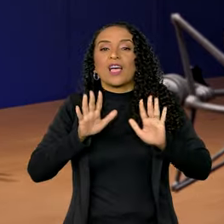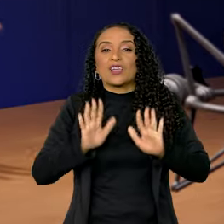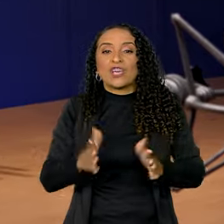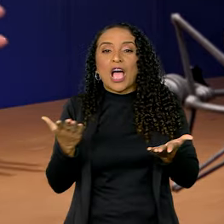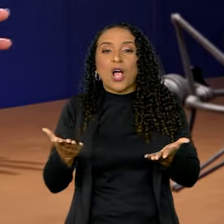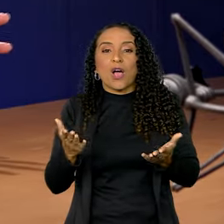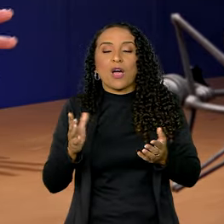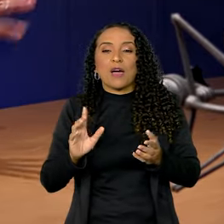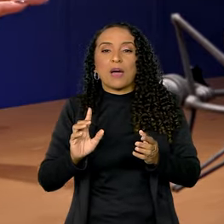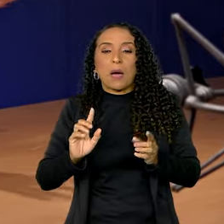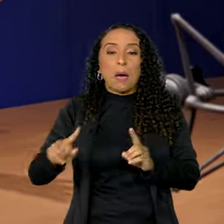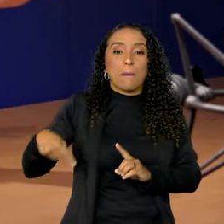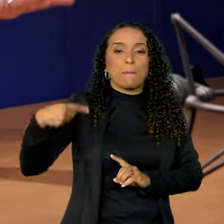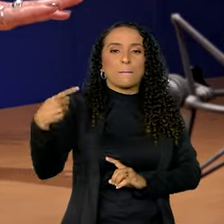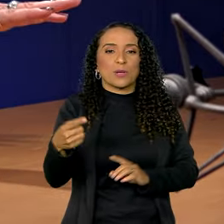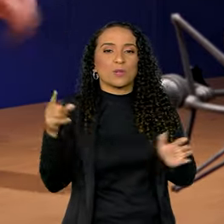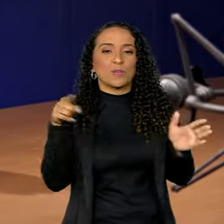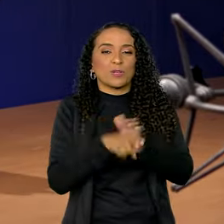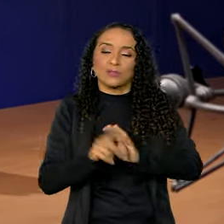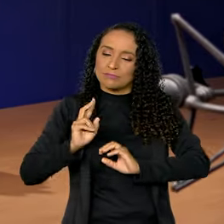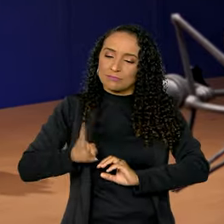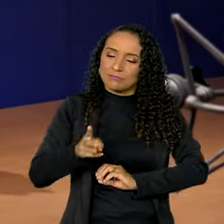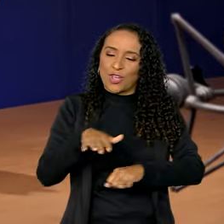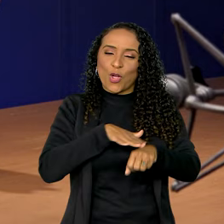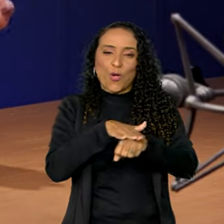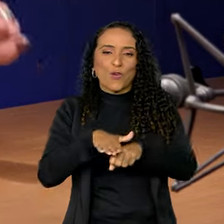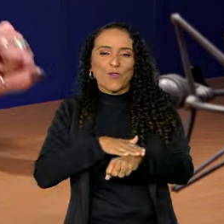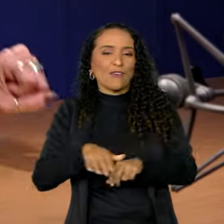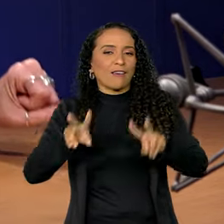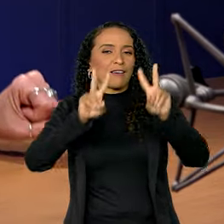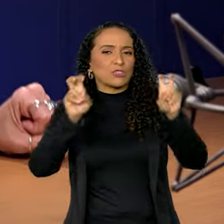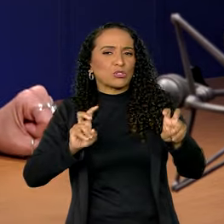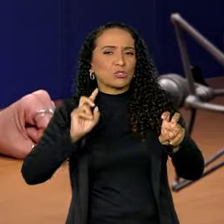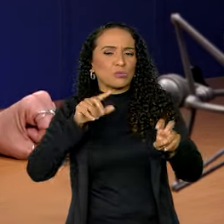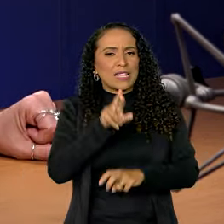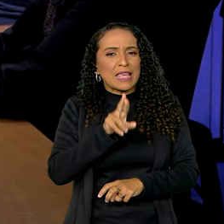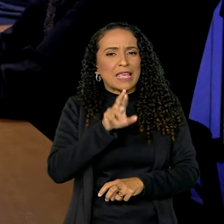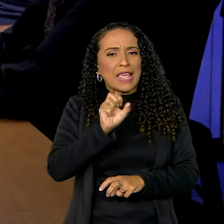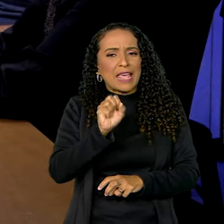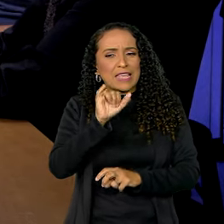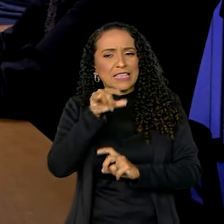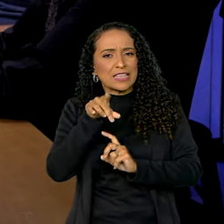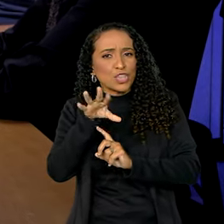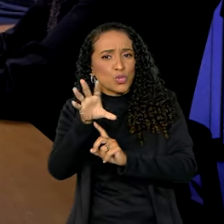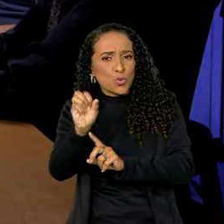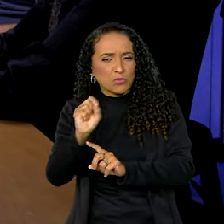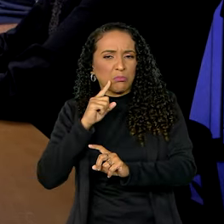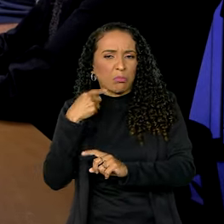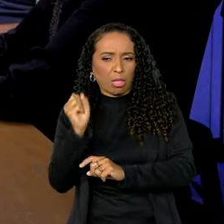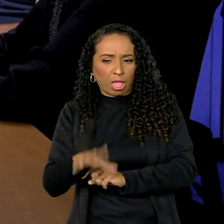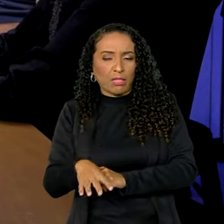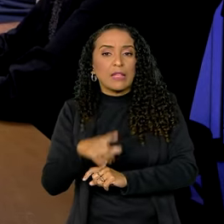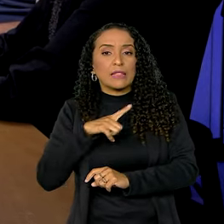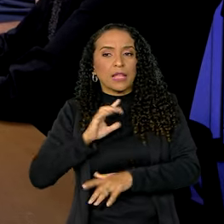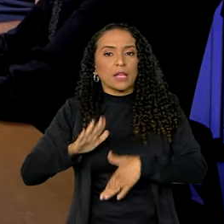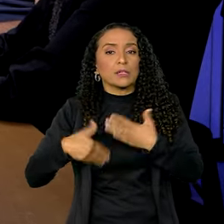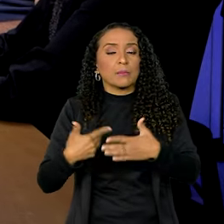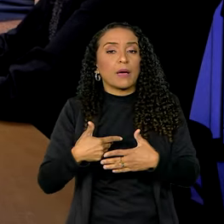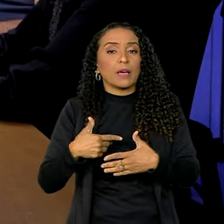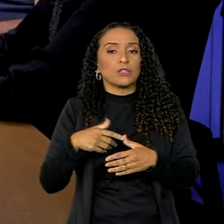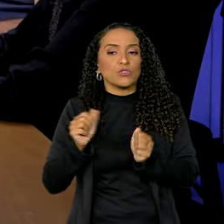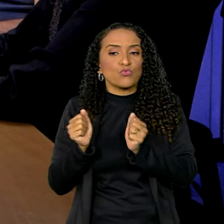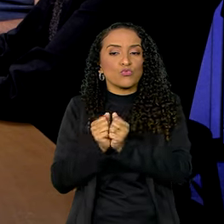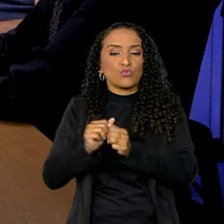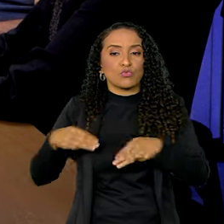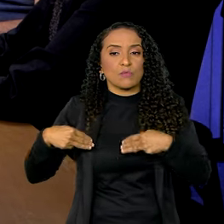encaminhar pra próxima pergunta vamos continuar esse essa essa conversa sobre resíduos tem um trabalho que tá sendo desenvolvido com o